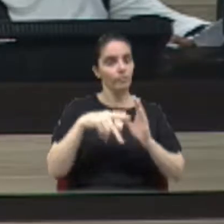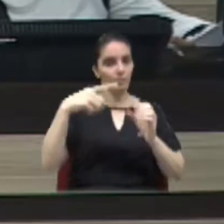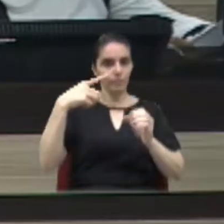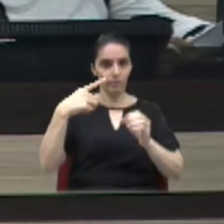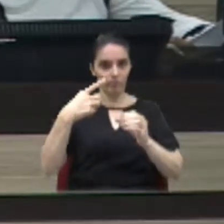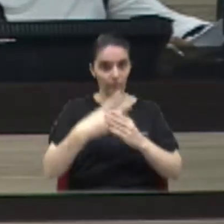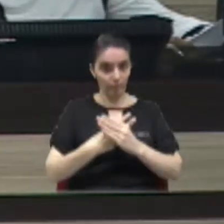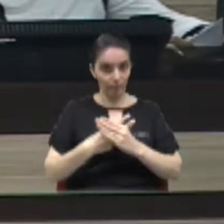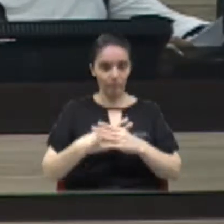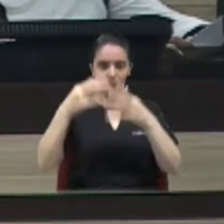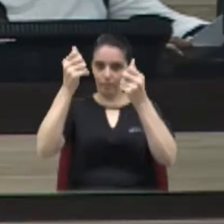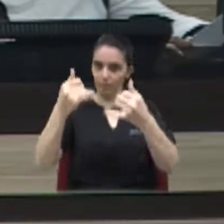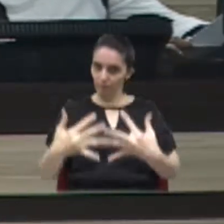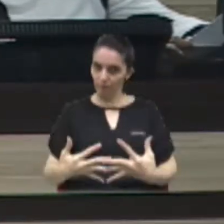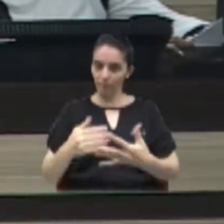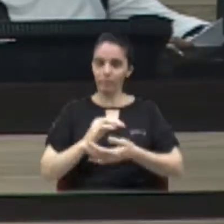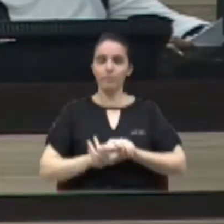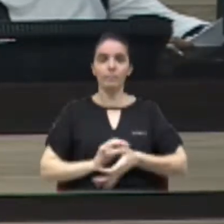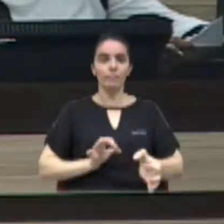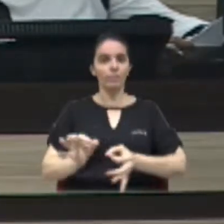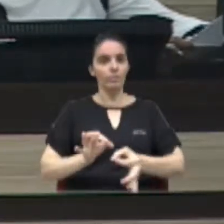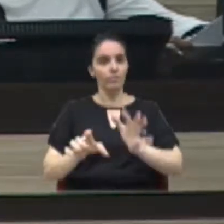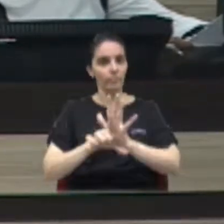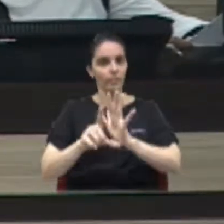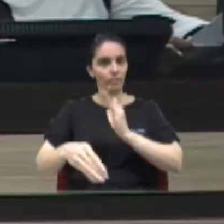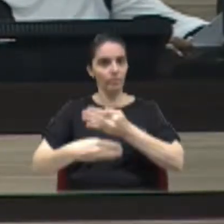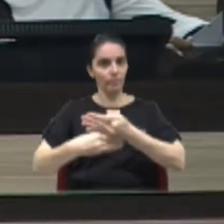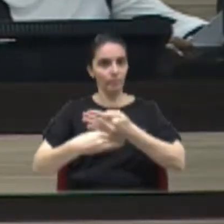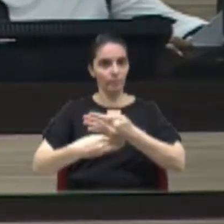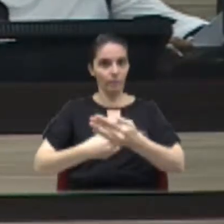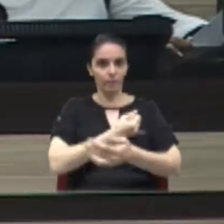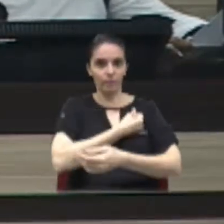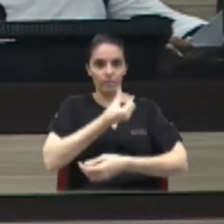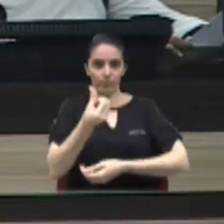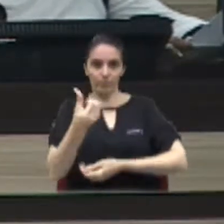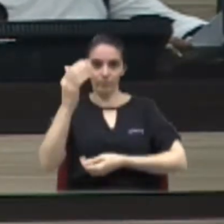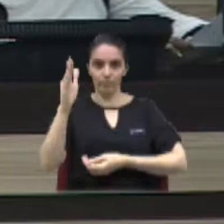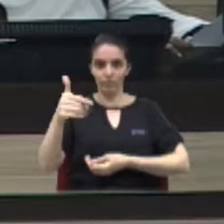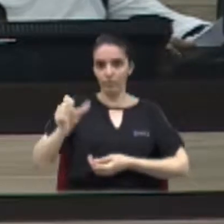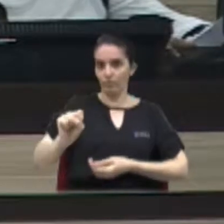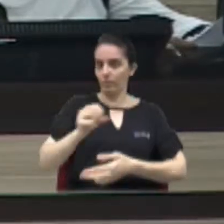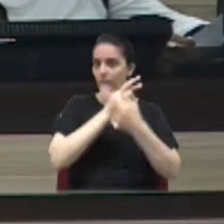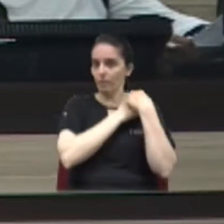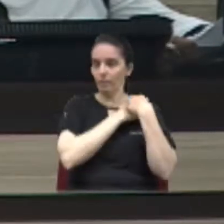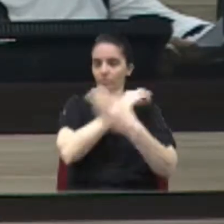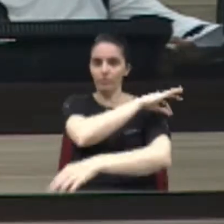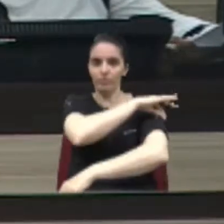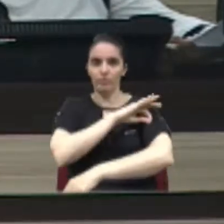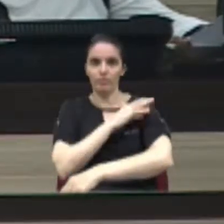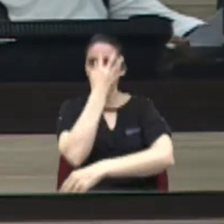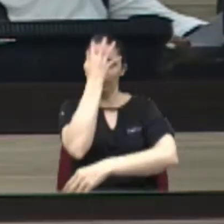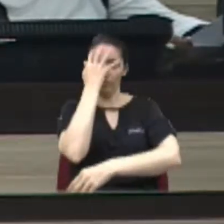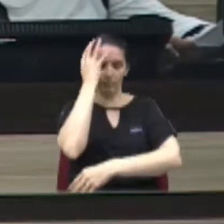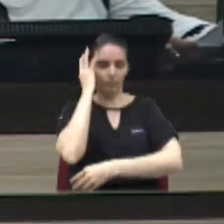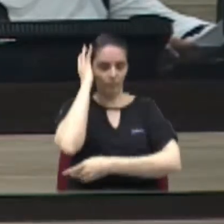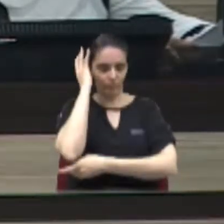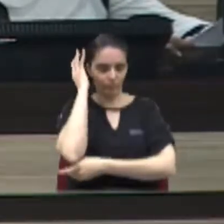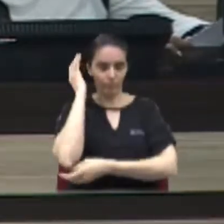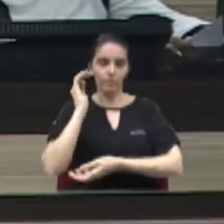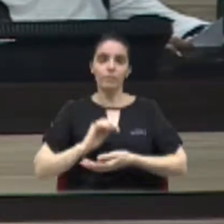Limeira. Justificativa. O projeto de lei complementar número 618, de autoria do prefeito municipal, senhor Mário